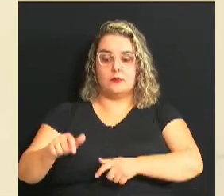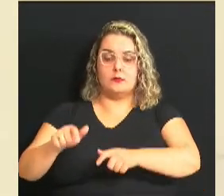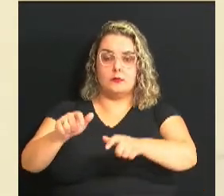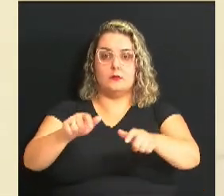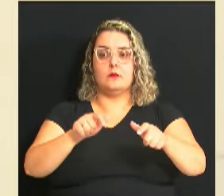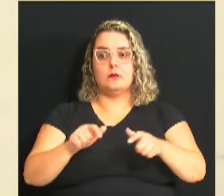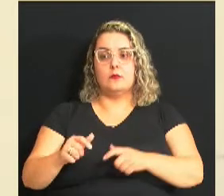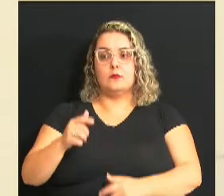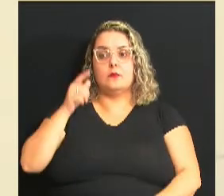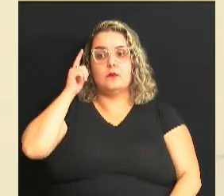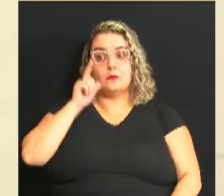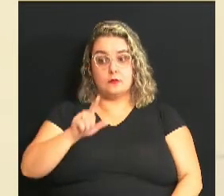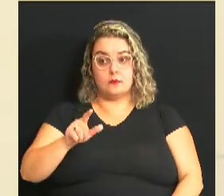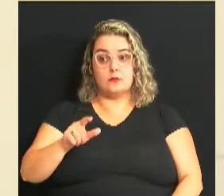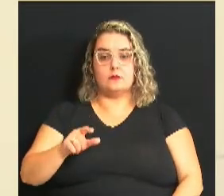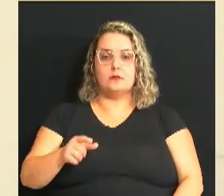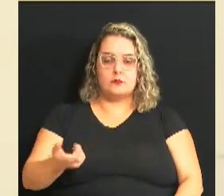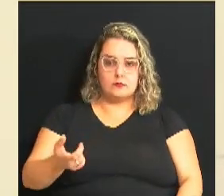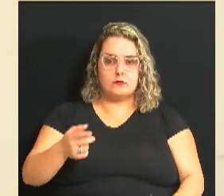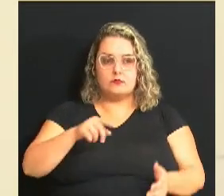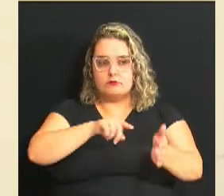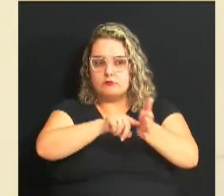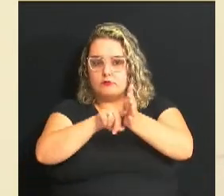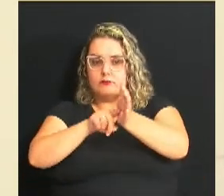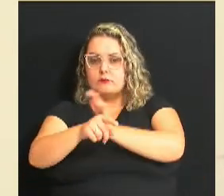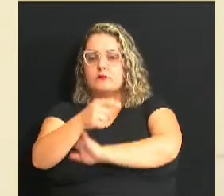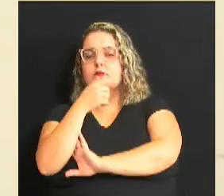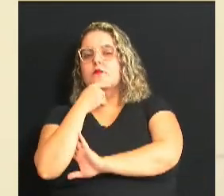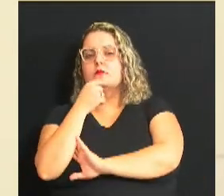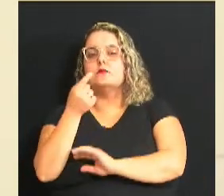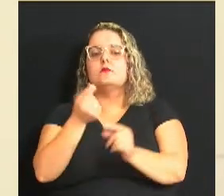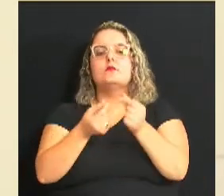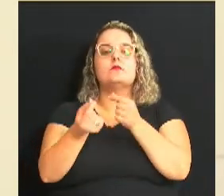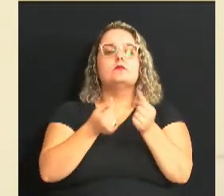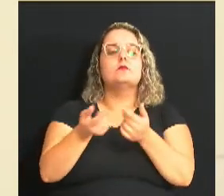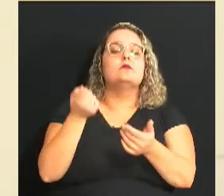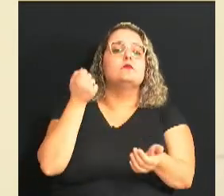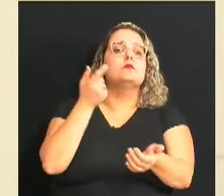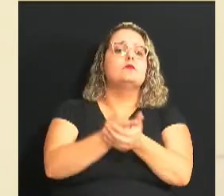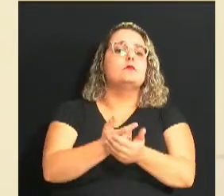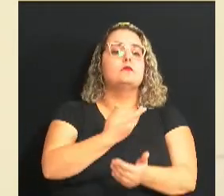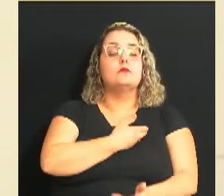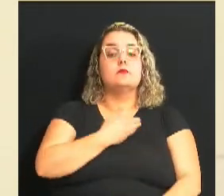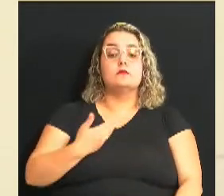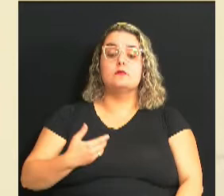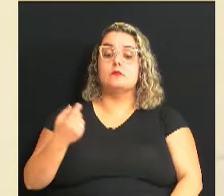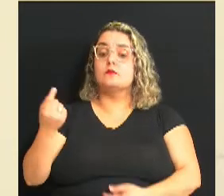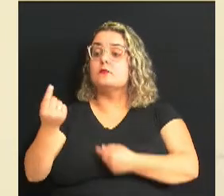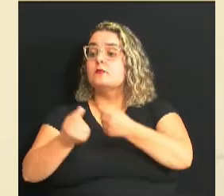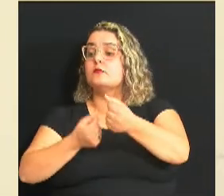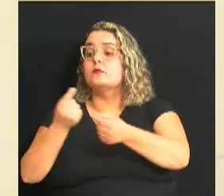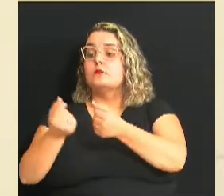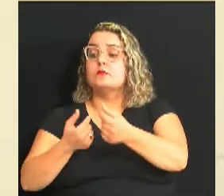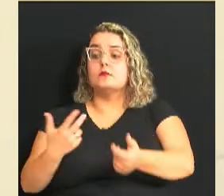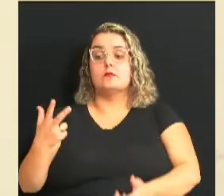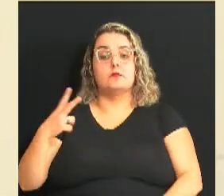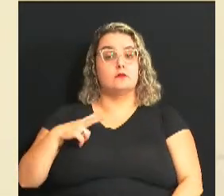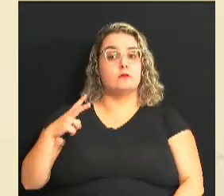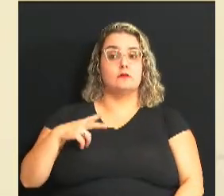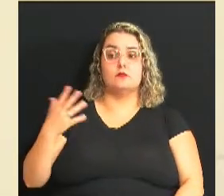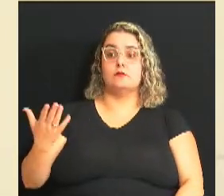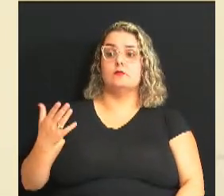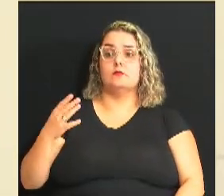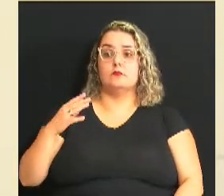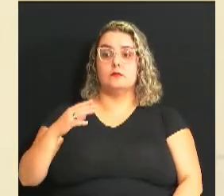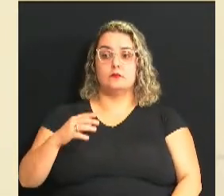um raio-x de quantas foram financiadas por recursos públicos, quantos circularam em espaços como